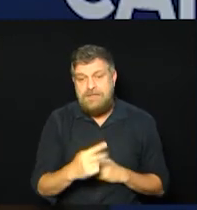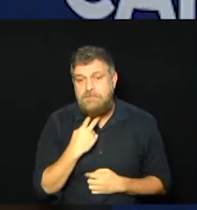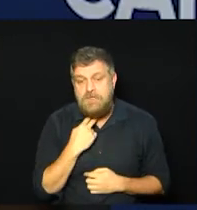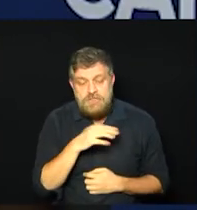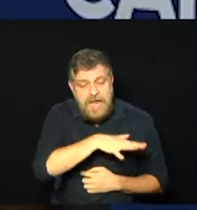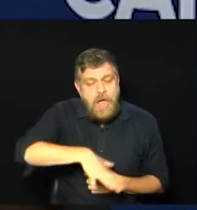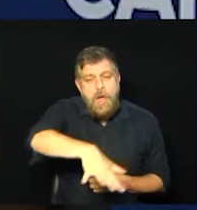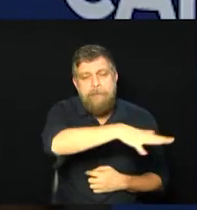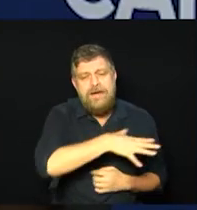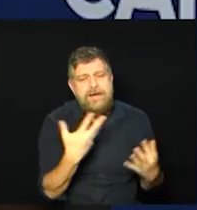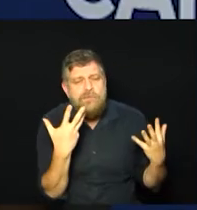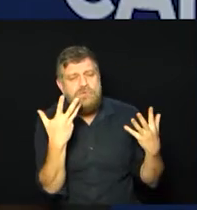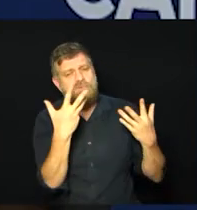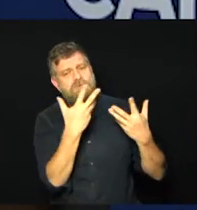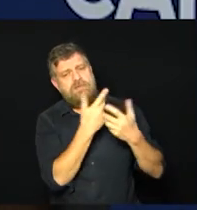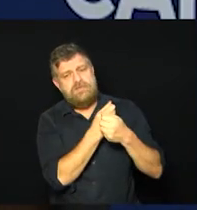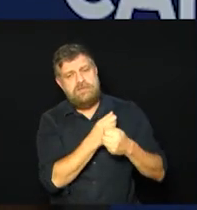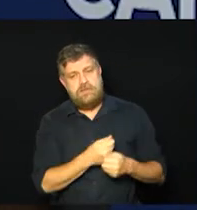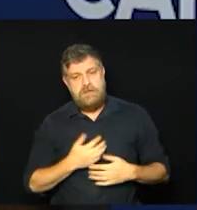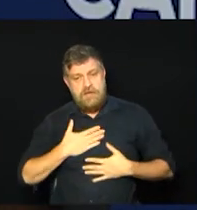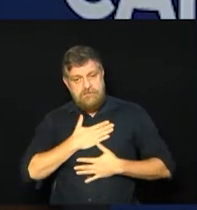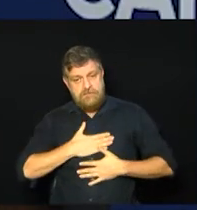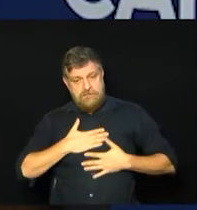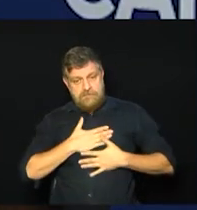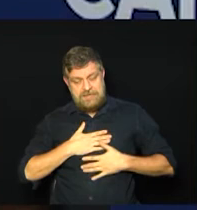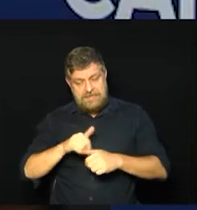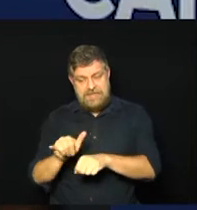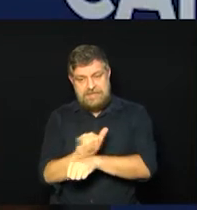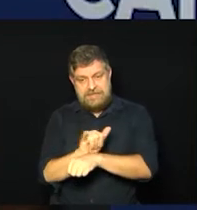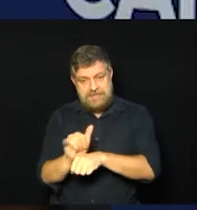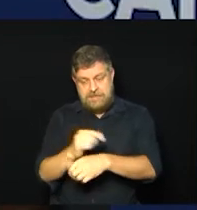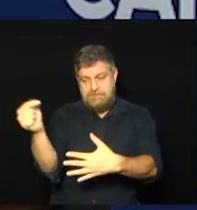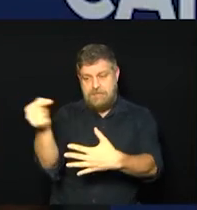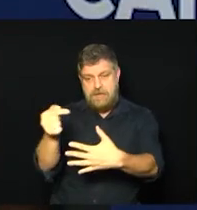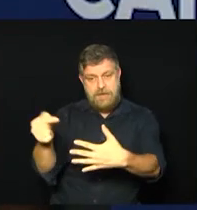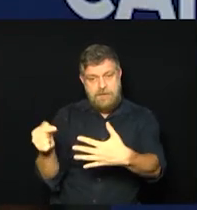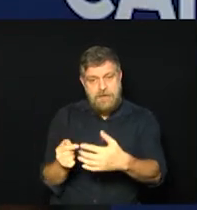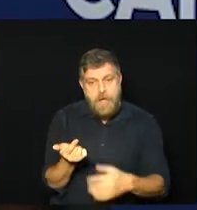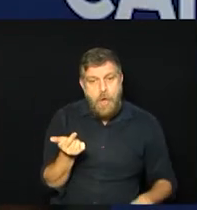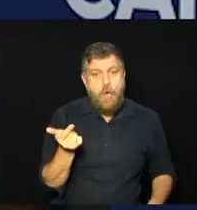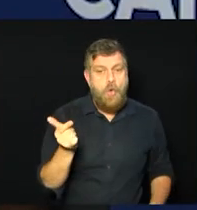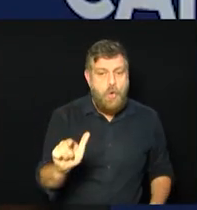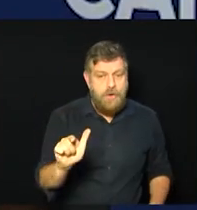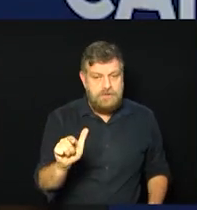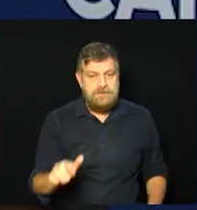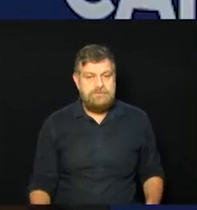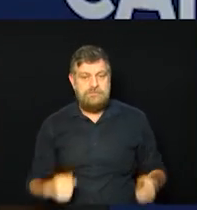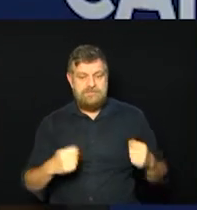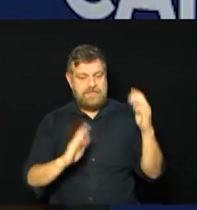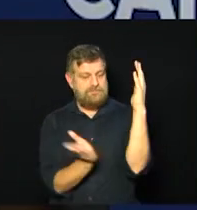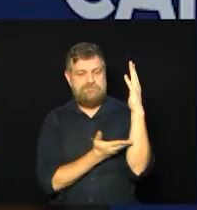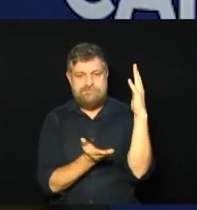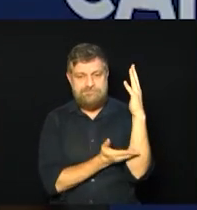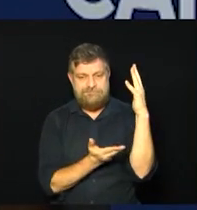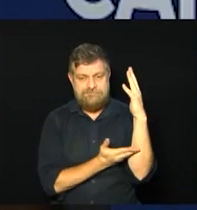bonita. E fico feliz em ver novas alternativas que não será necessário nesse